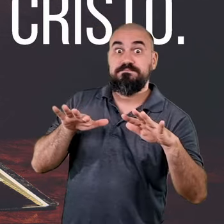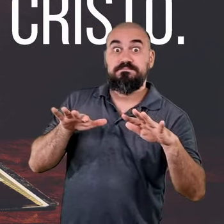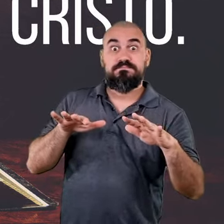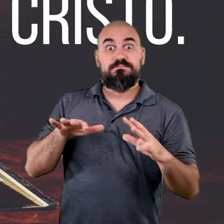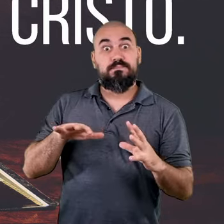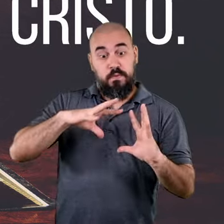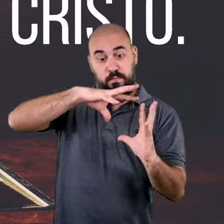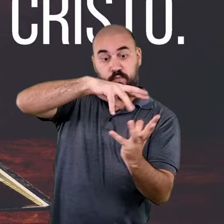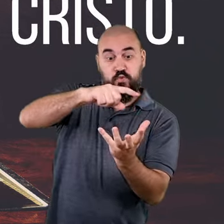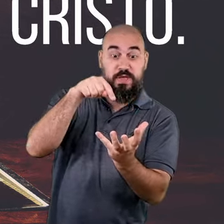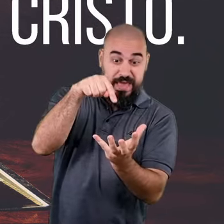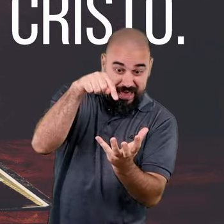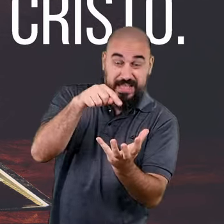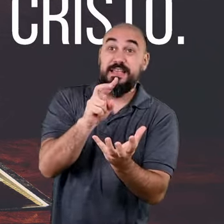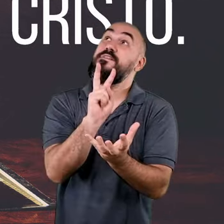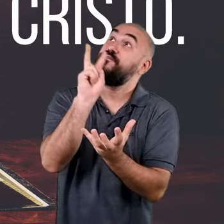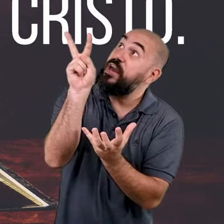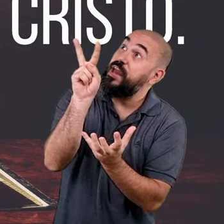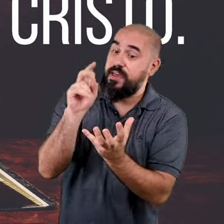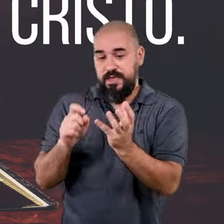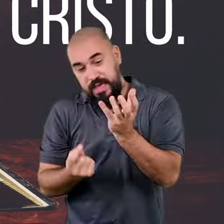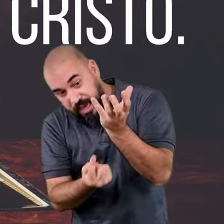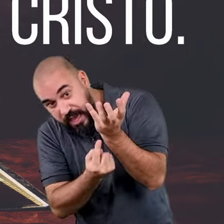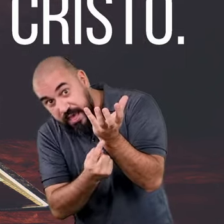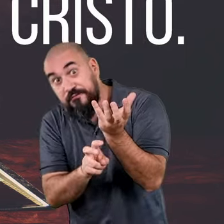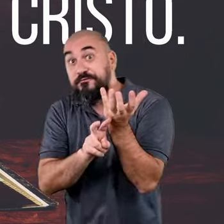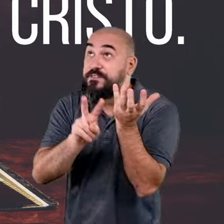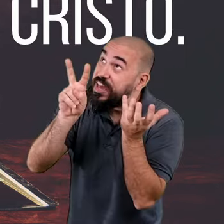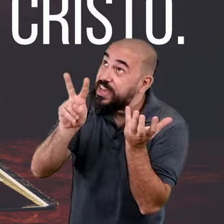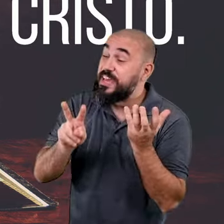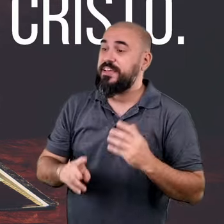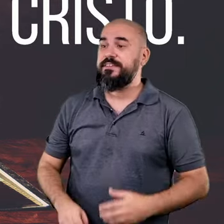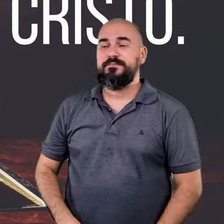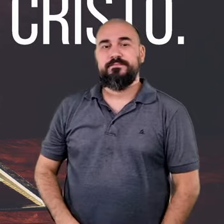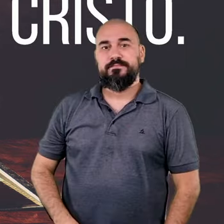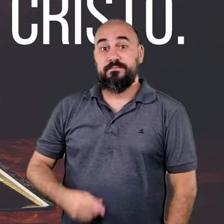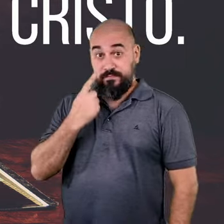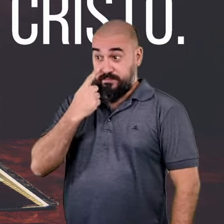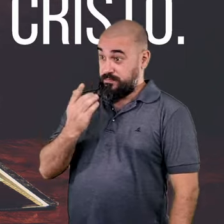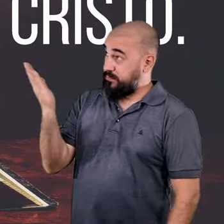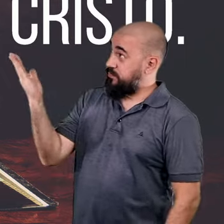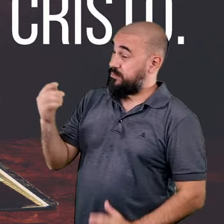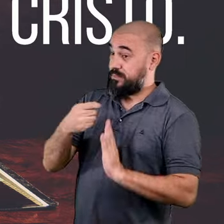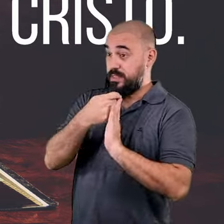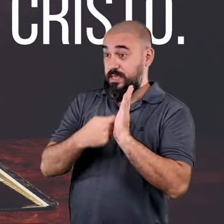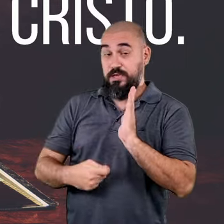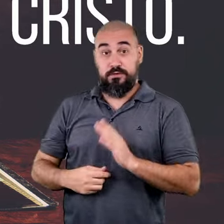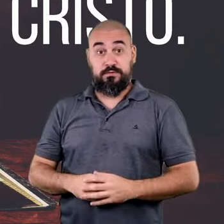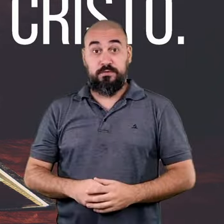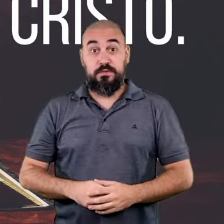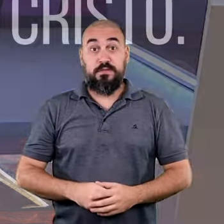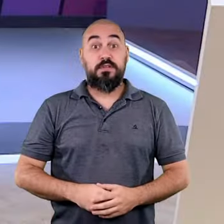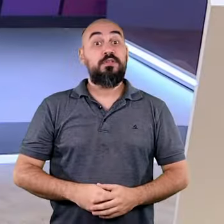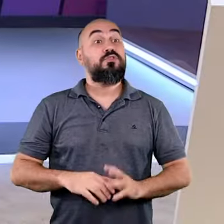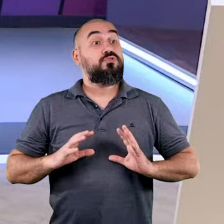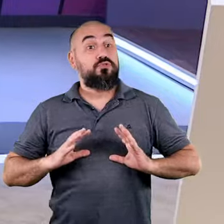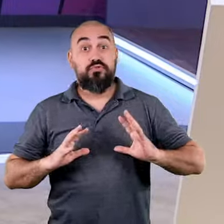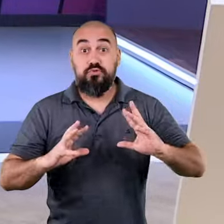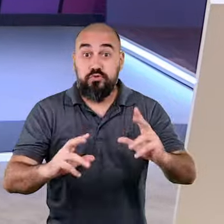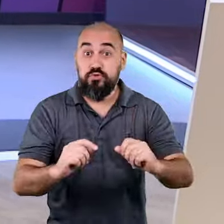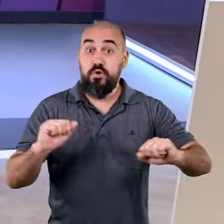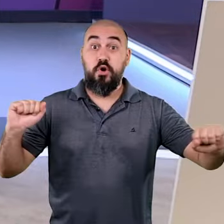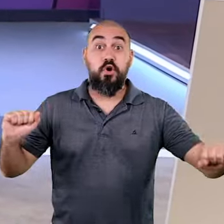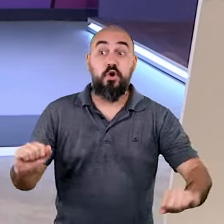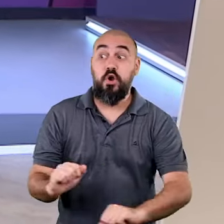a manifestação da glória do nosso grande Deus e Salvador, Jesus Cristo. Quando